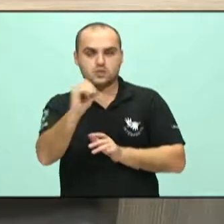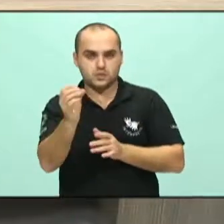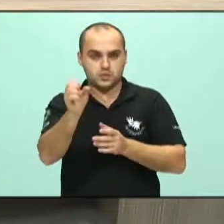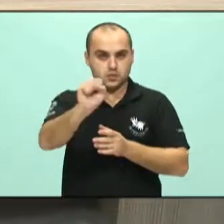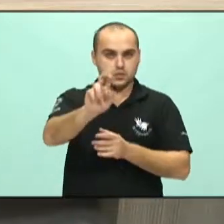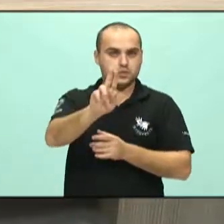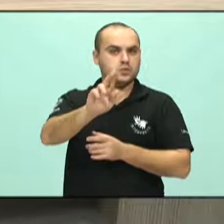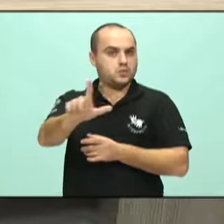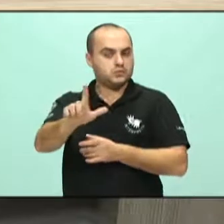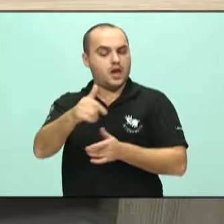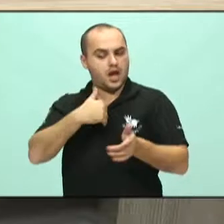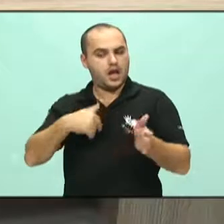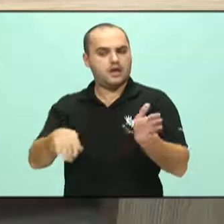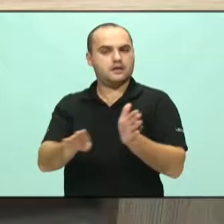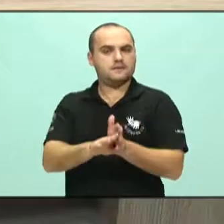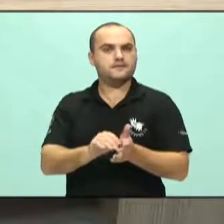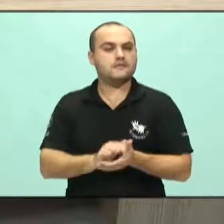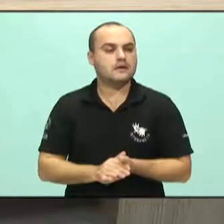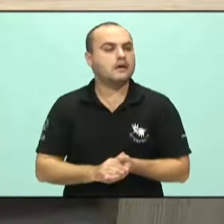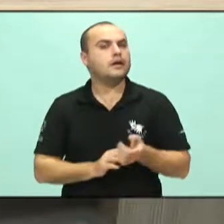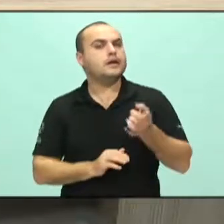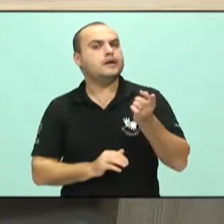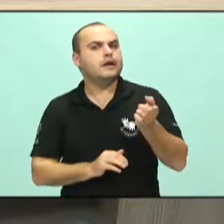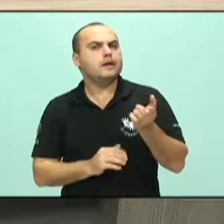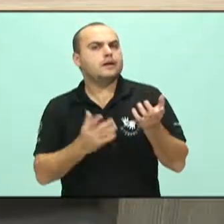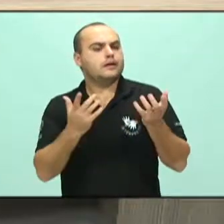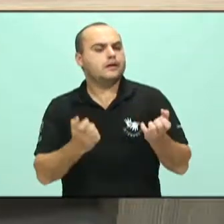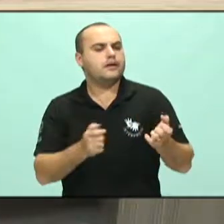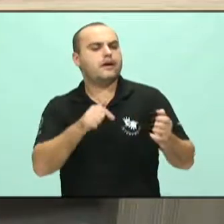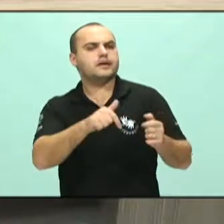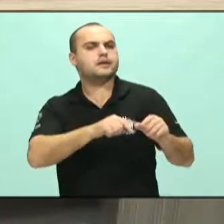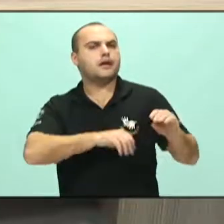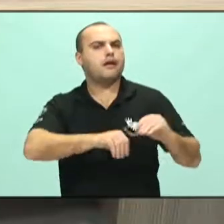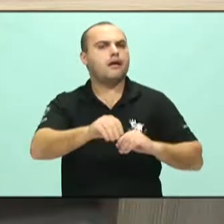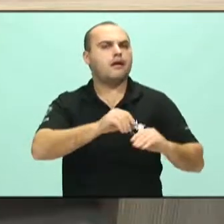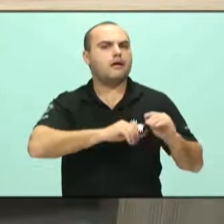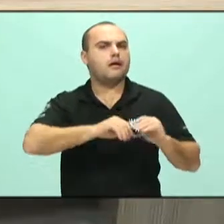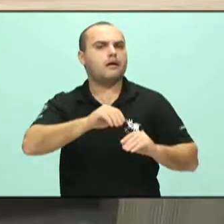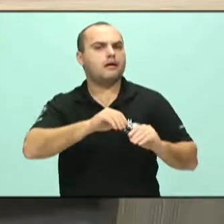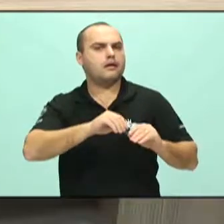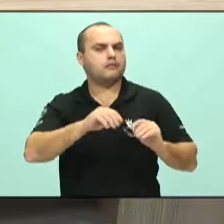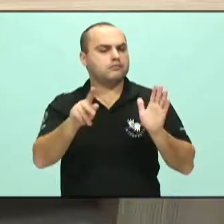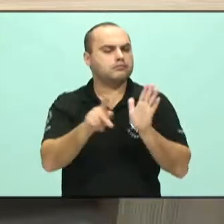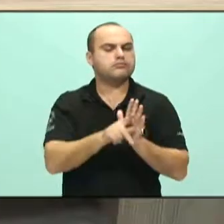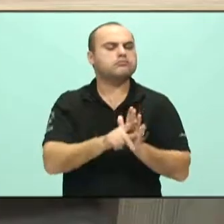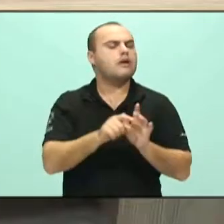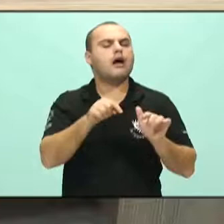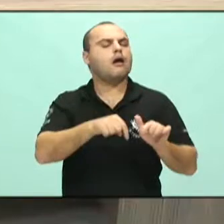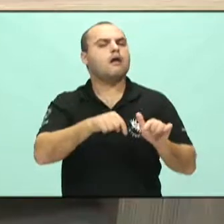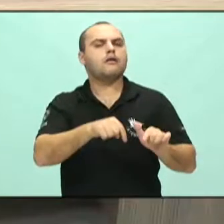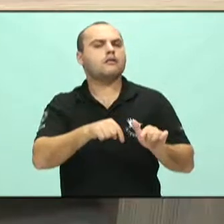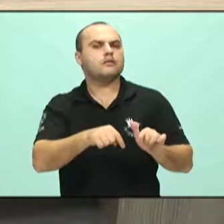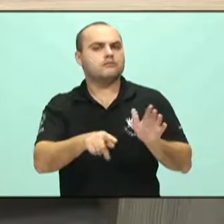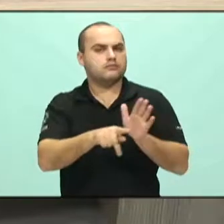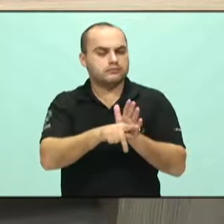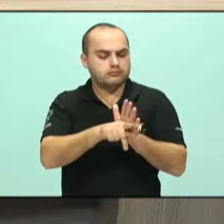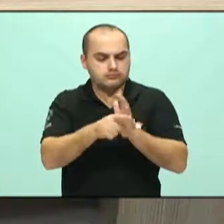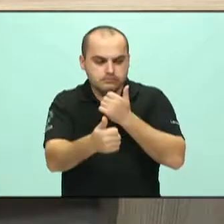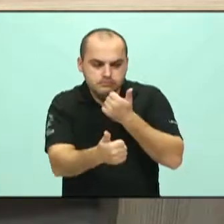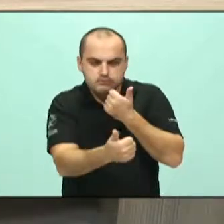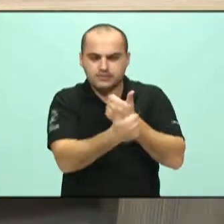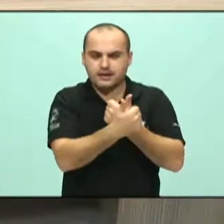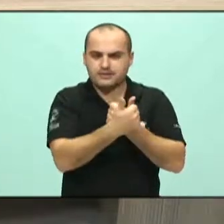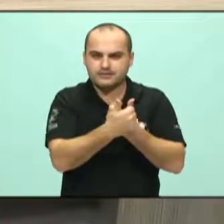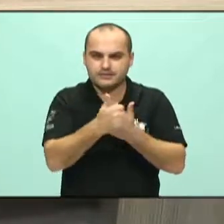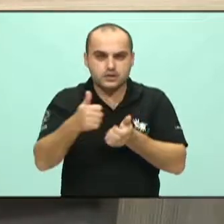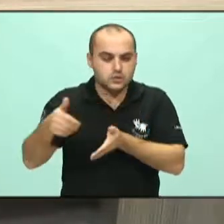e ele requer essa área de terra aqui, nas margens do